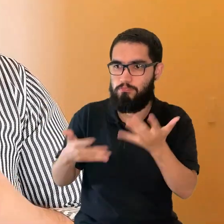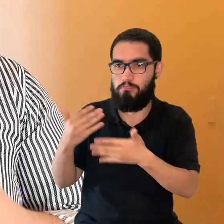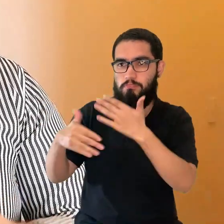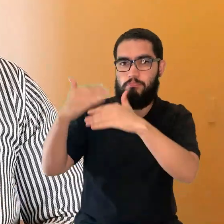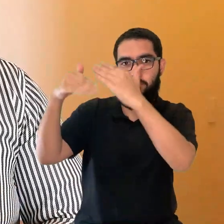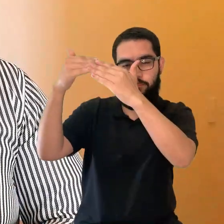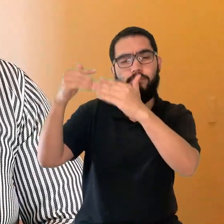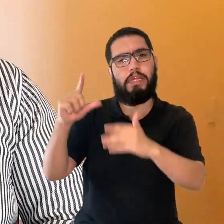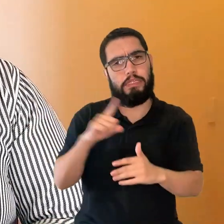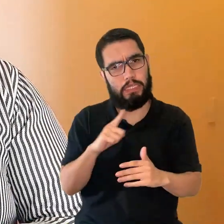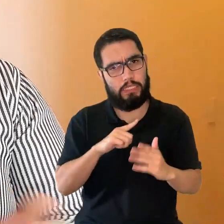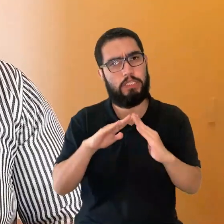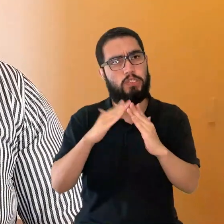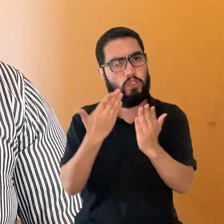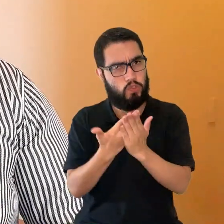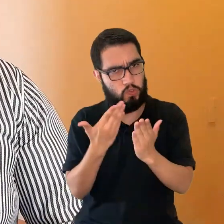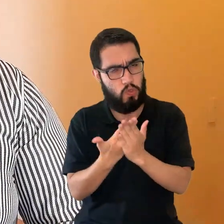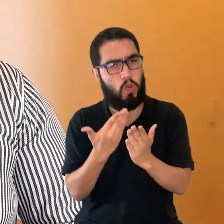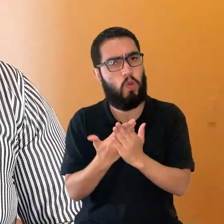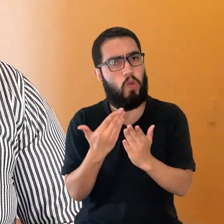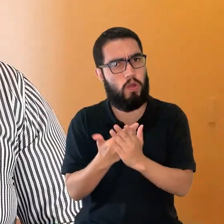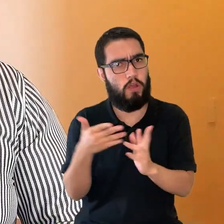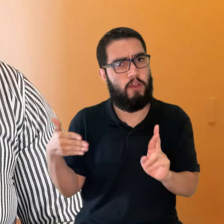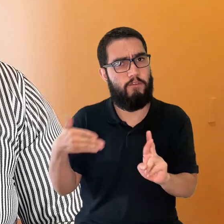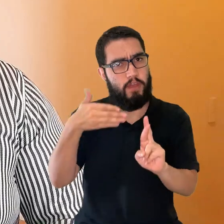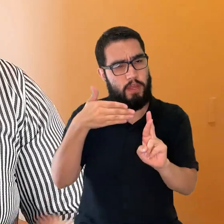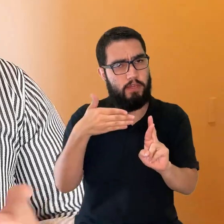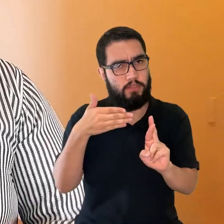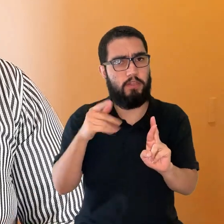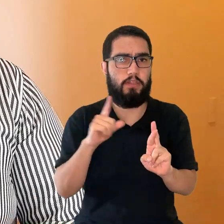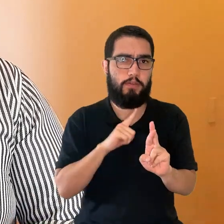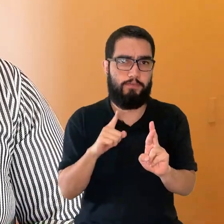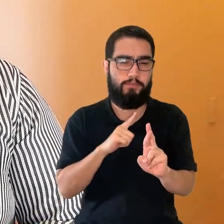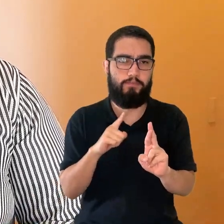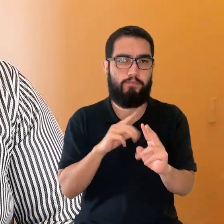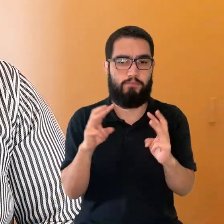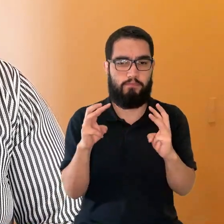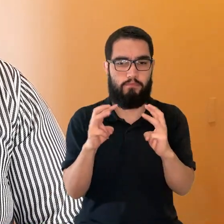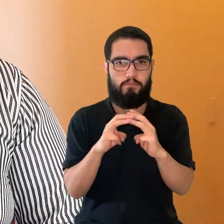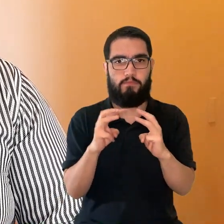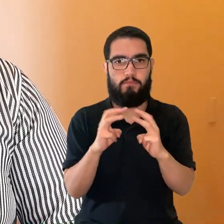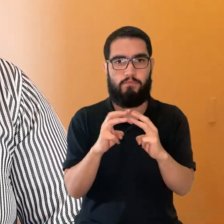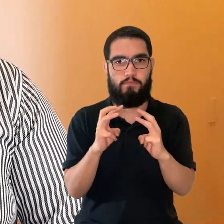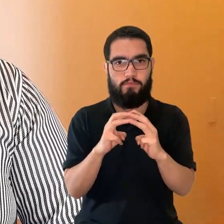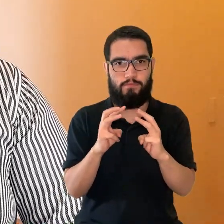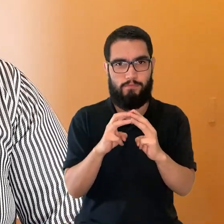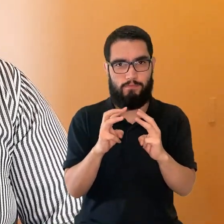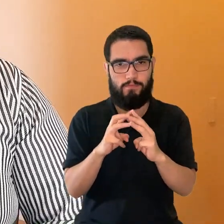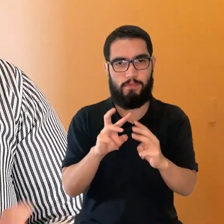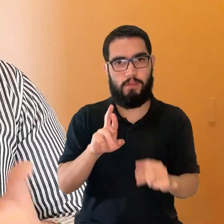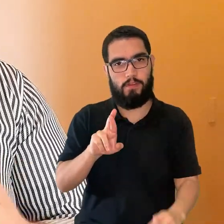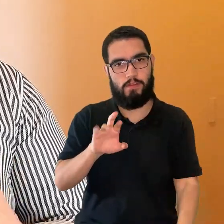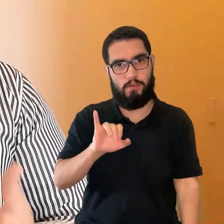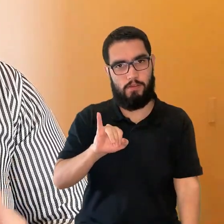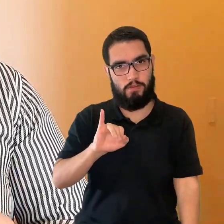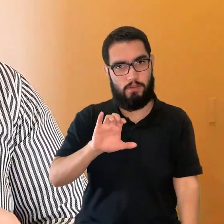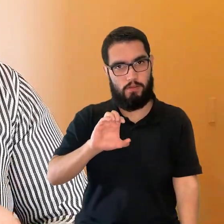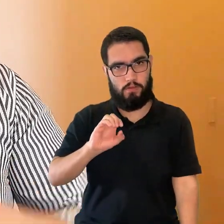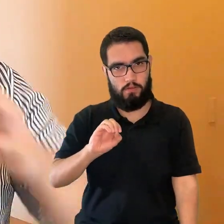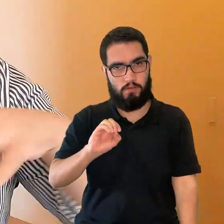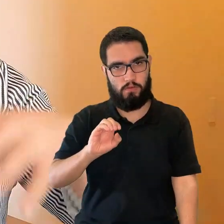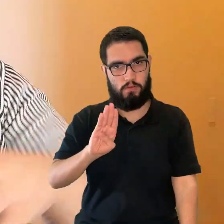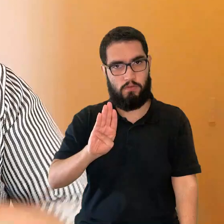acontecem em algumas escolas que são referência, a gente pode falar aqui o Centro de Educação para Surdos Rio Branco, por exemplo, e alguns